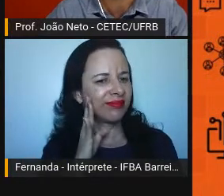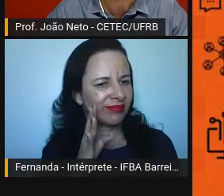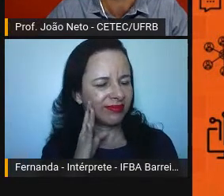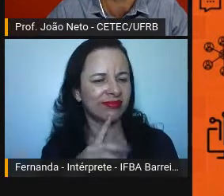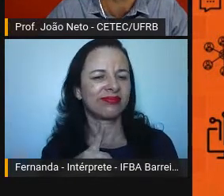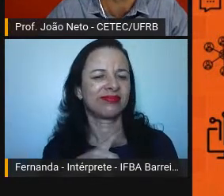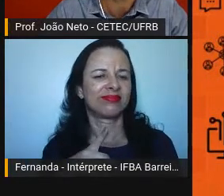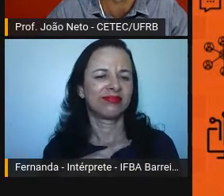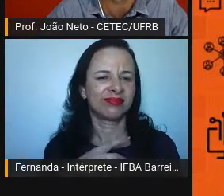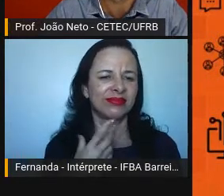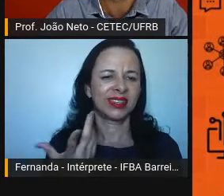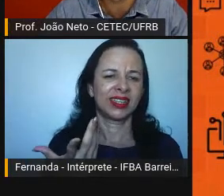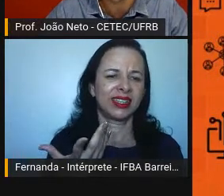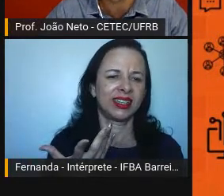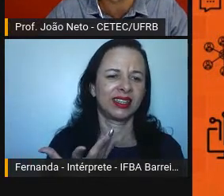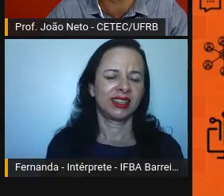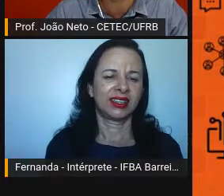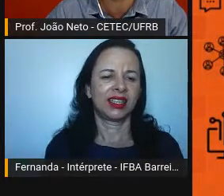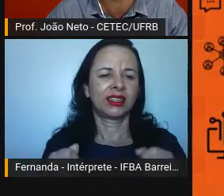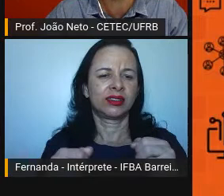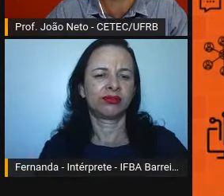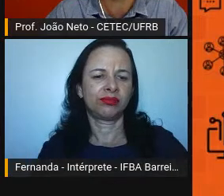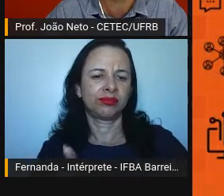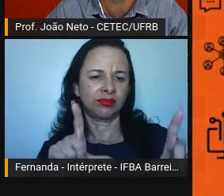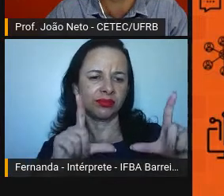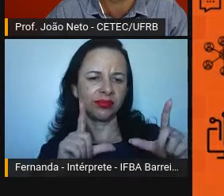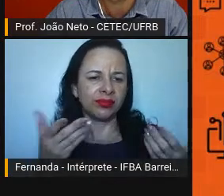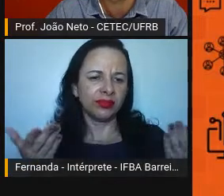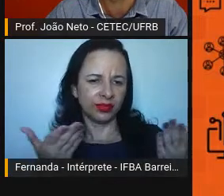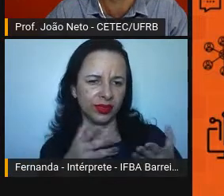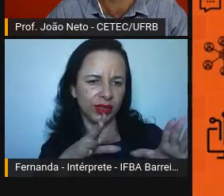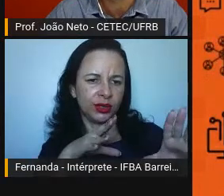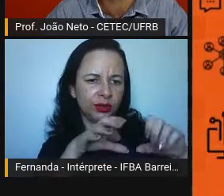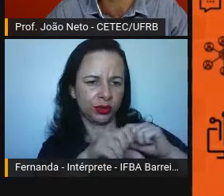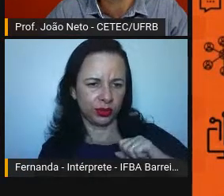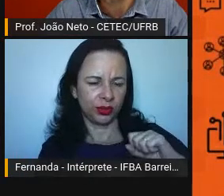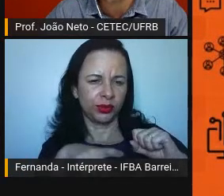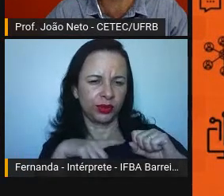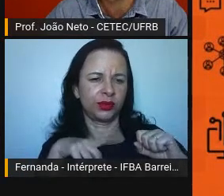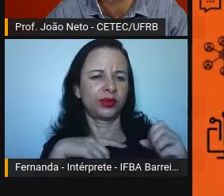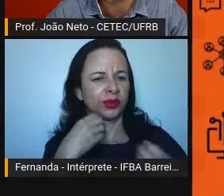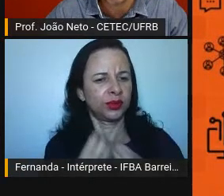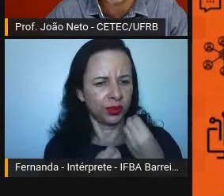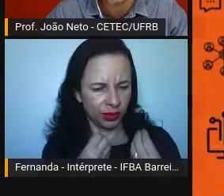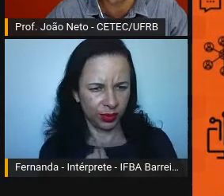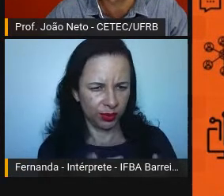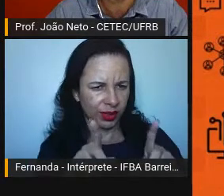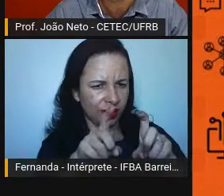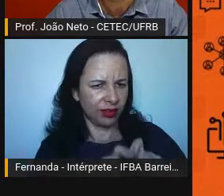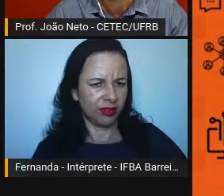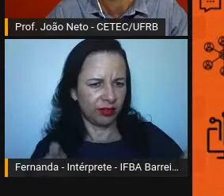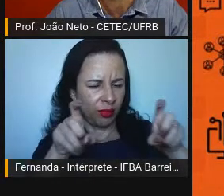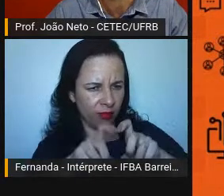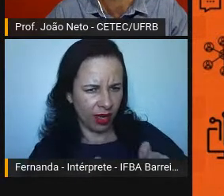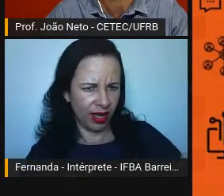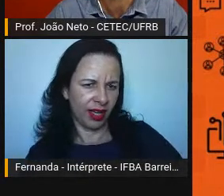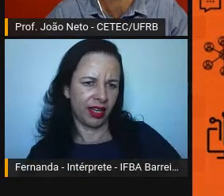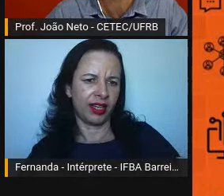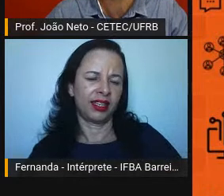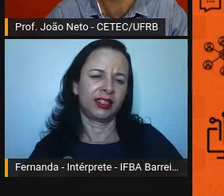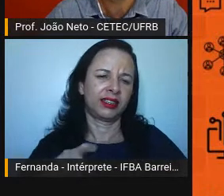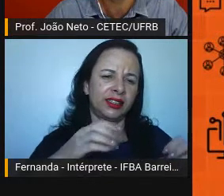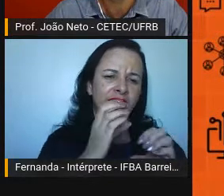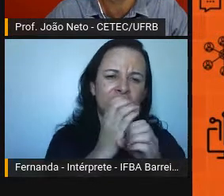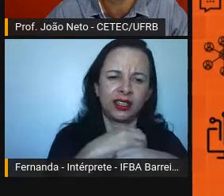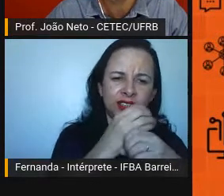então duplo diploma a na USP engenharia elétrica na université Paris até em informática meu computação a